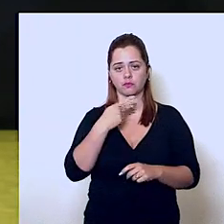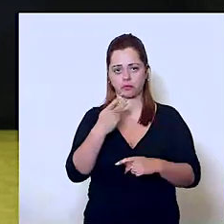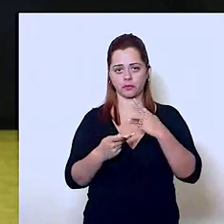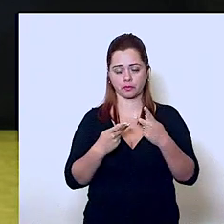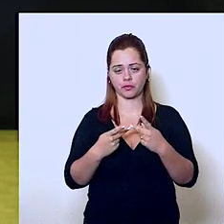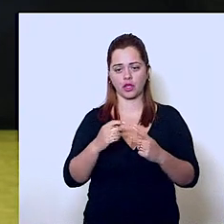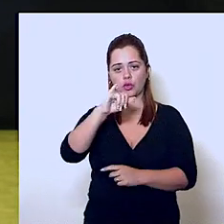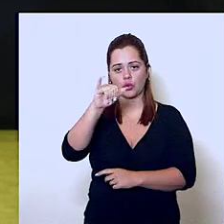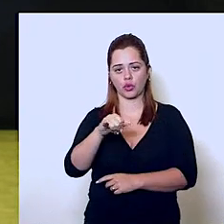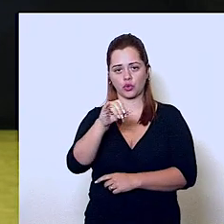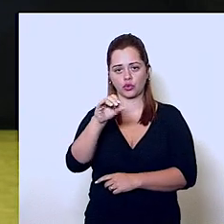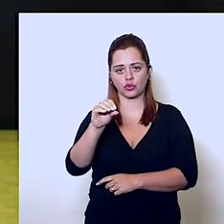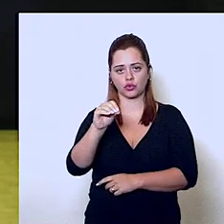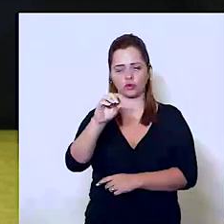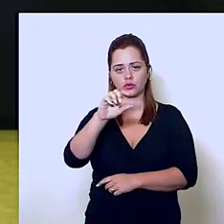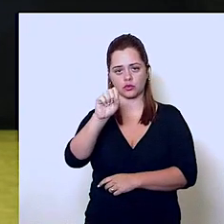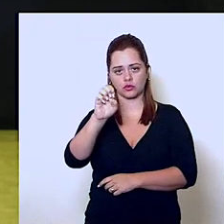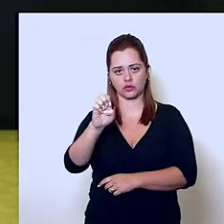Monteiro.